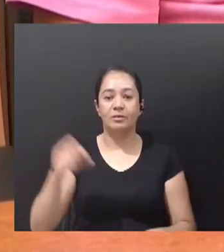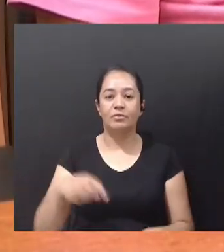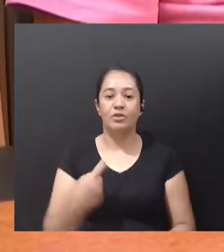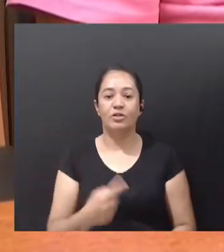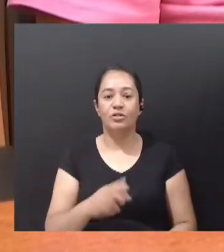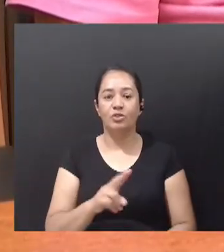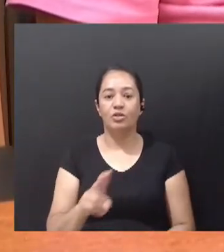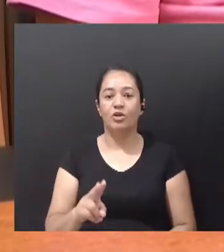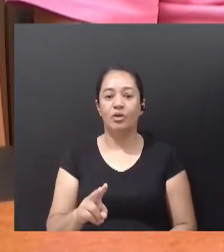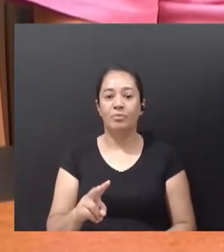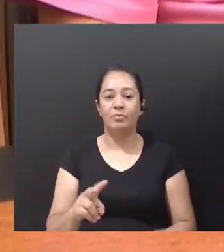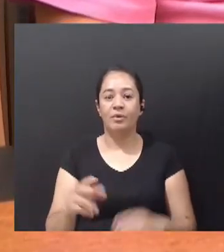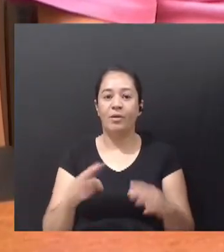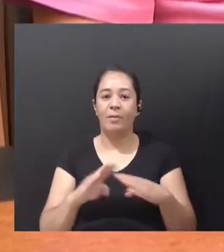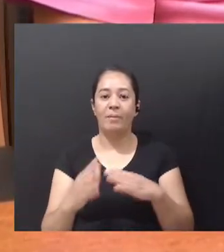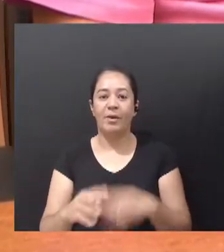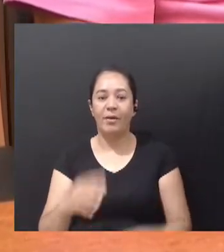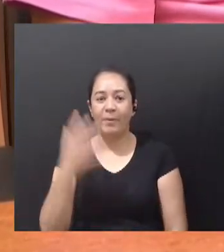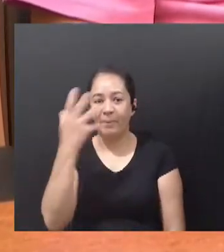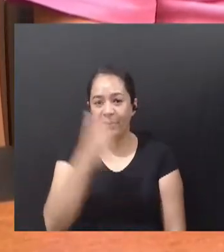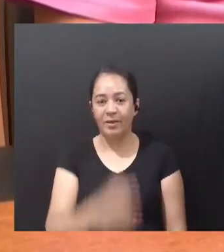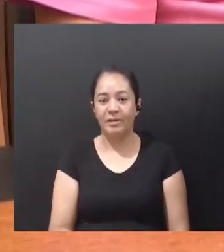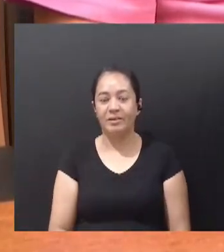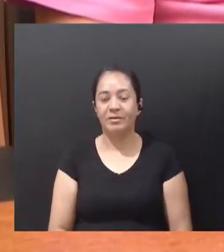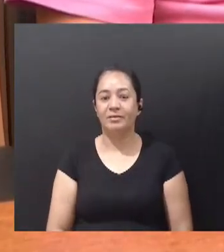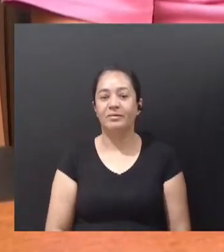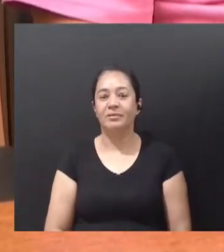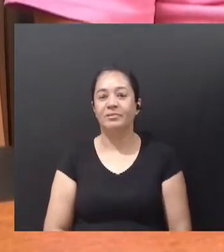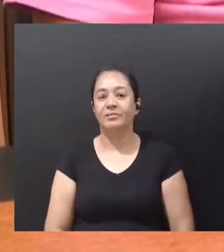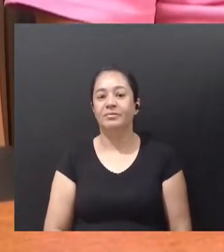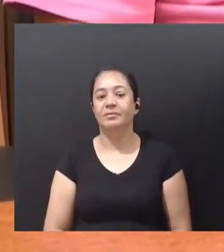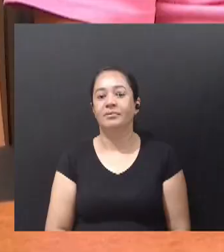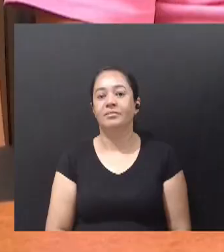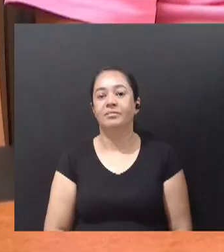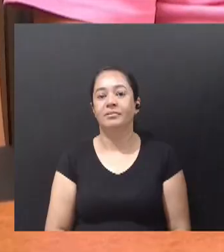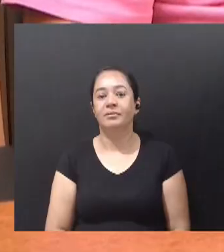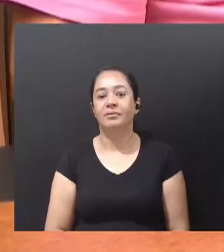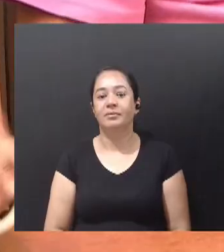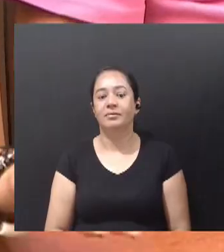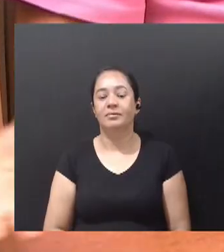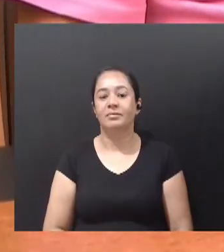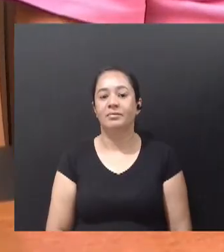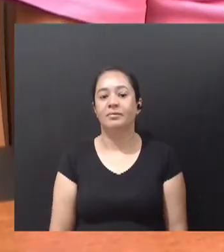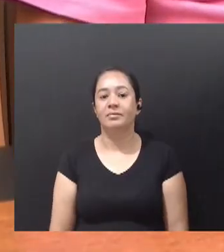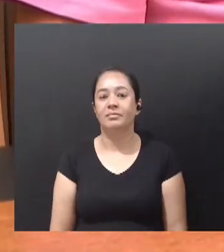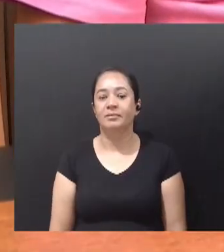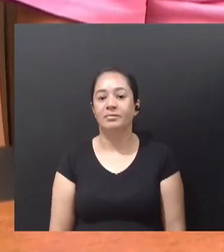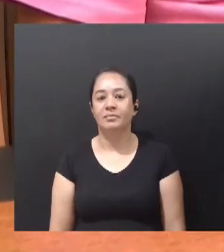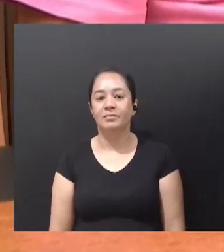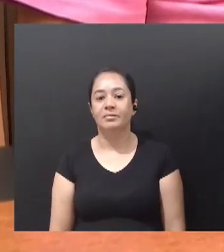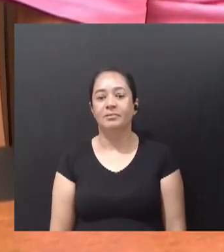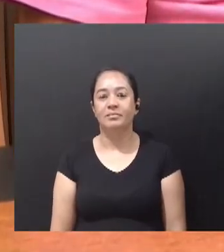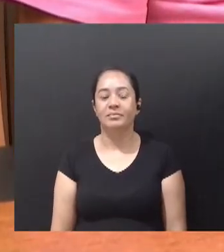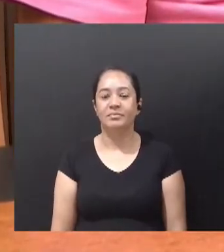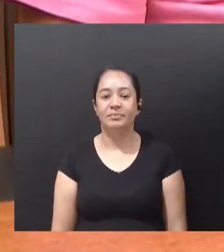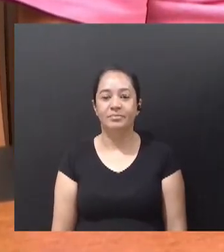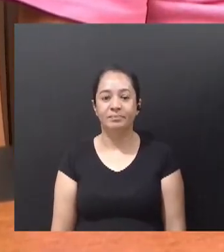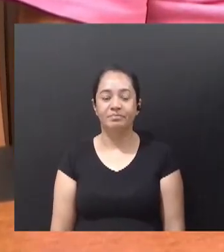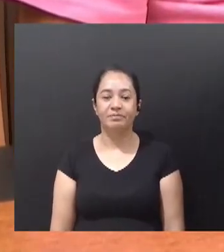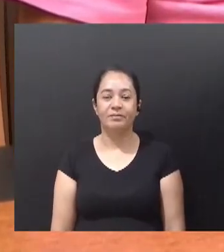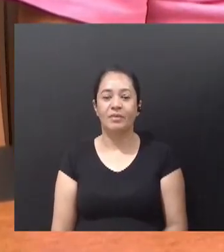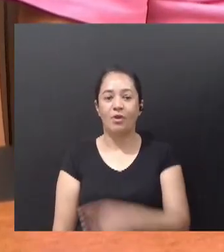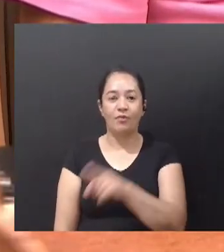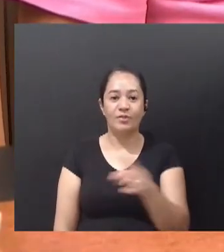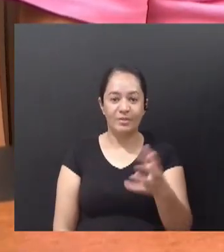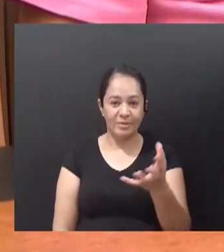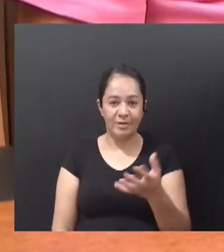Bela. Então, porque é bela. Então, a gente vai estar lá na Vila Bela, na quadra da Rosas de Prata, finalizar essa agenda. Então, quem quiser